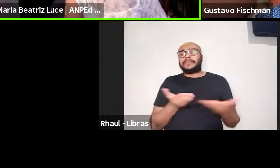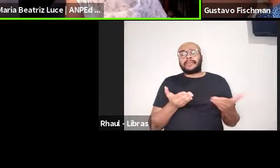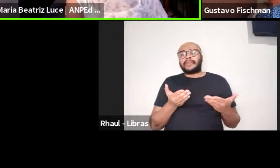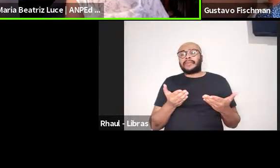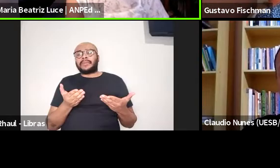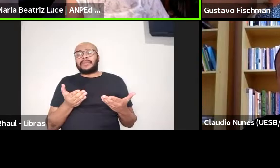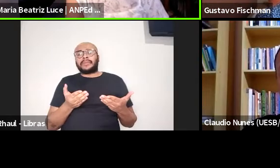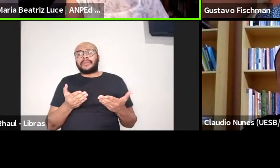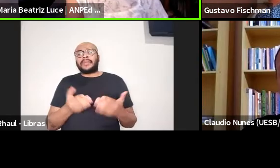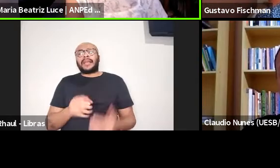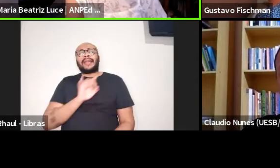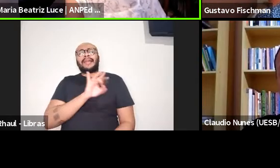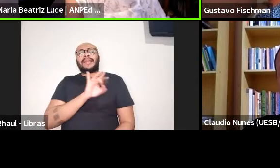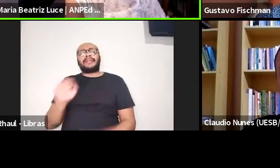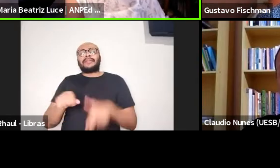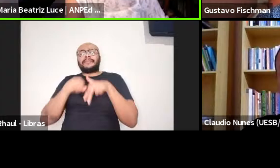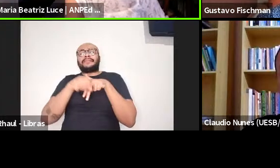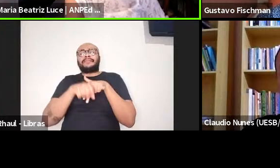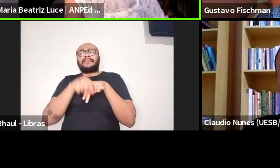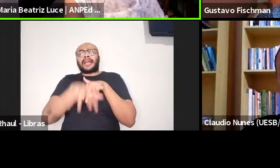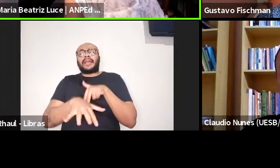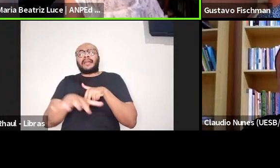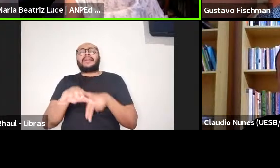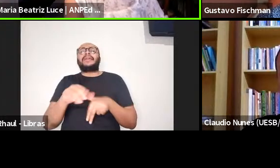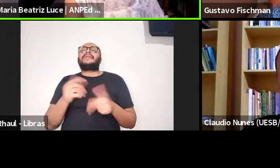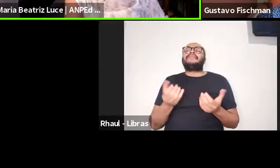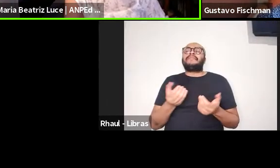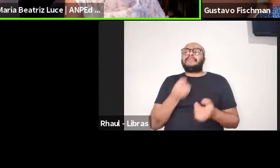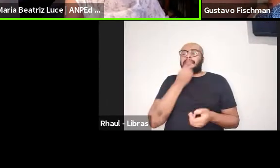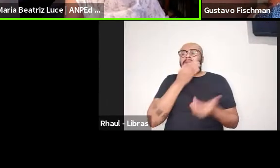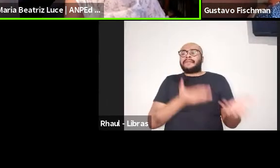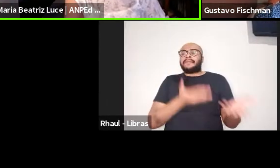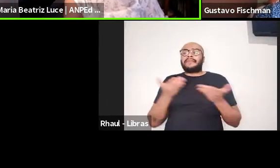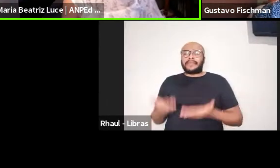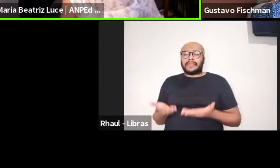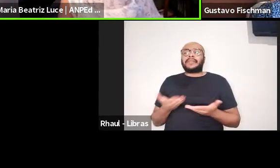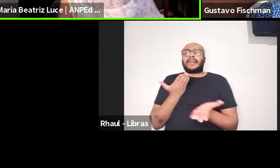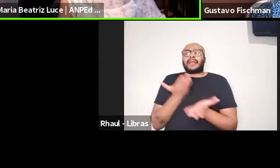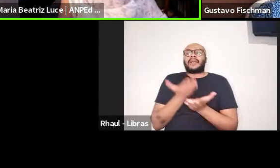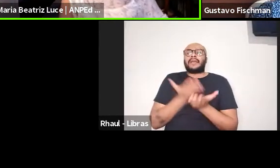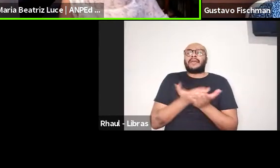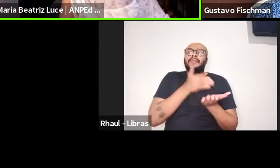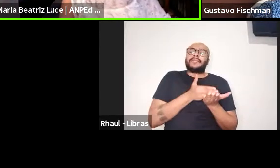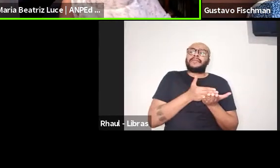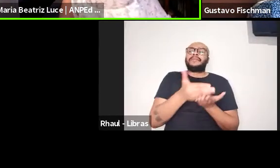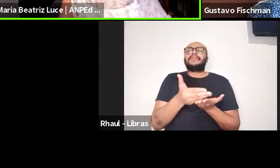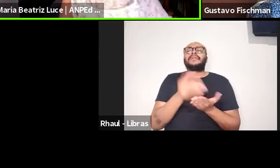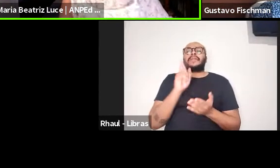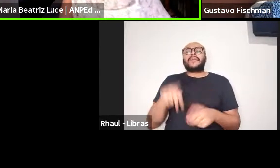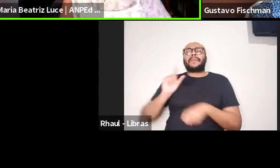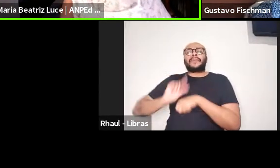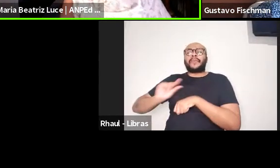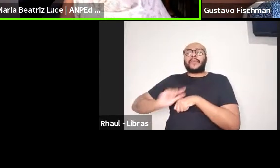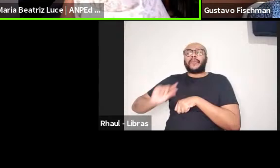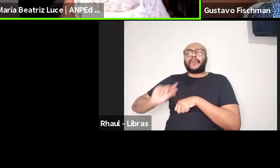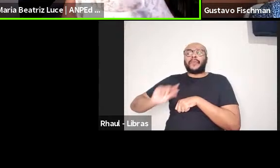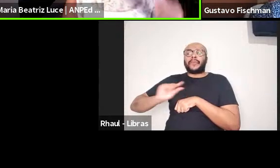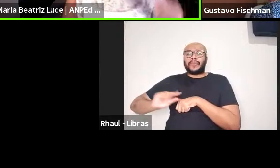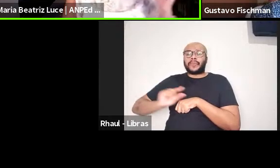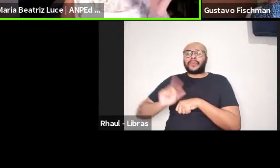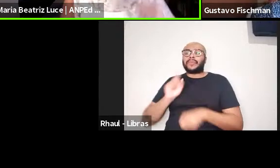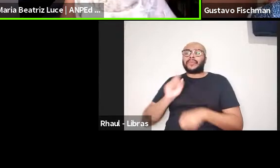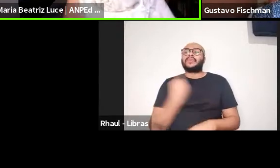todos, todos, bem-vindos a esta aula inaugural do mini curso, que nós